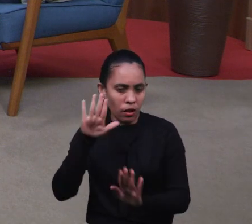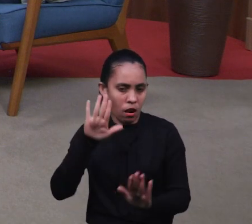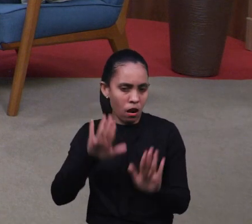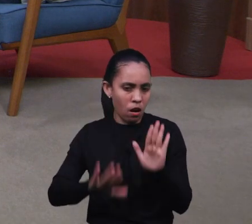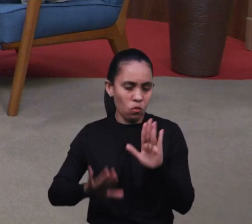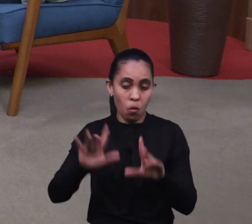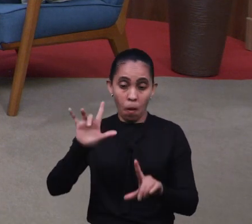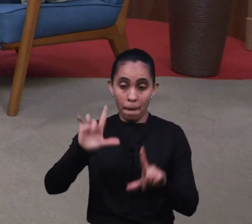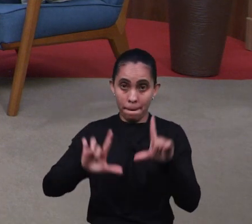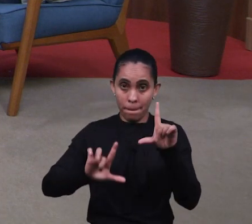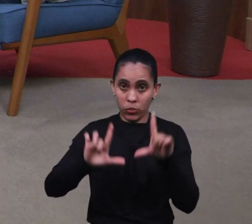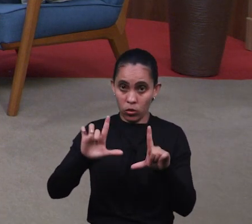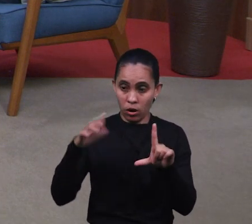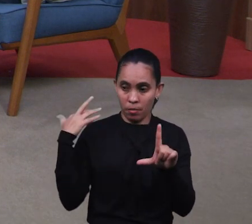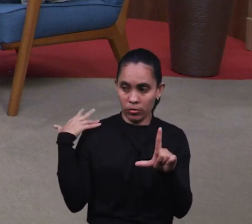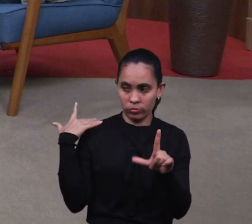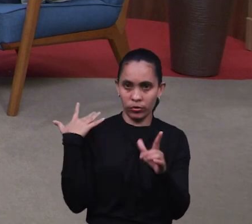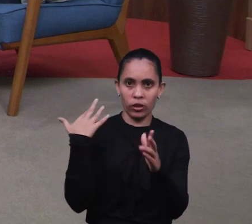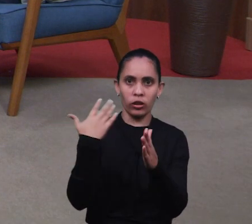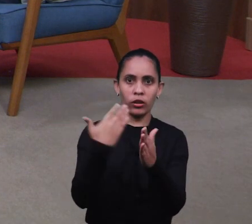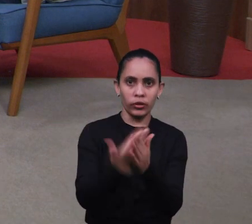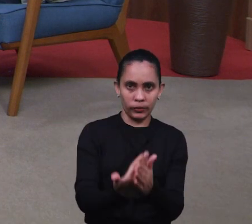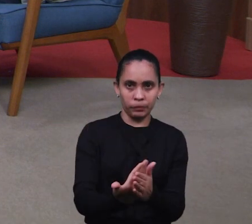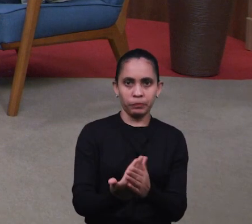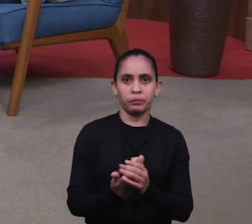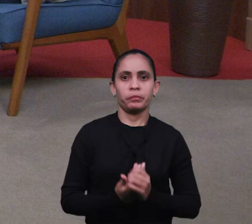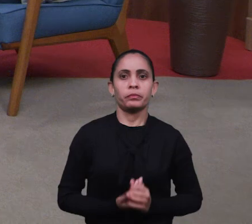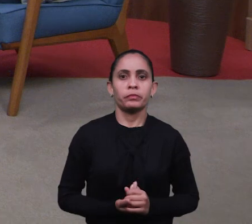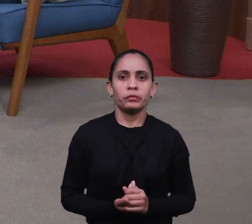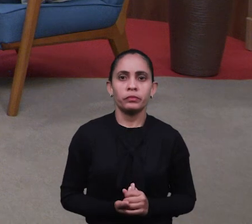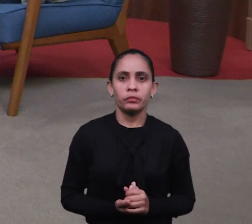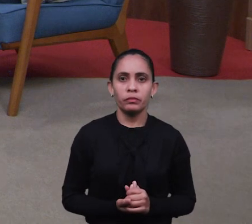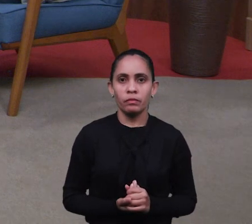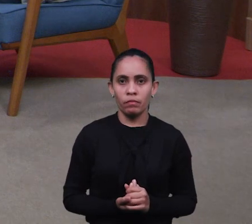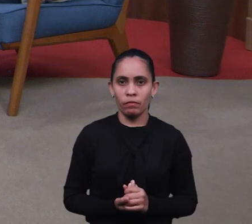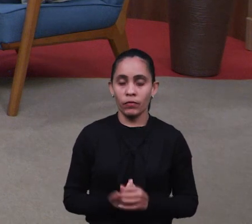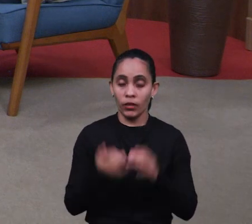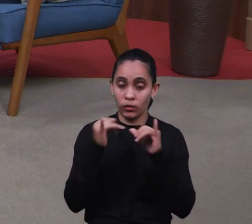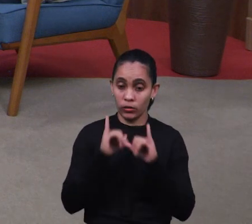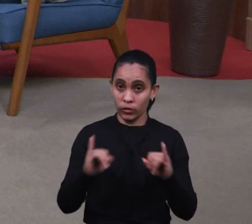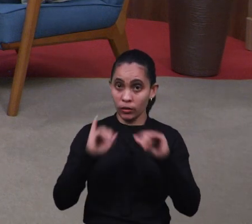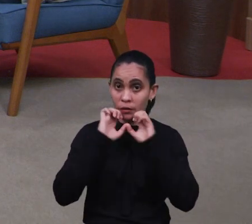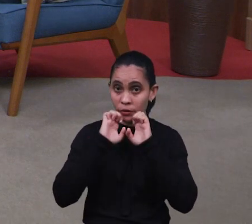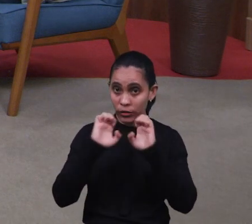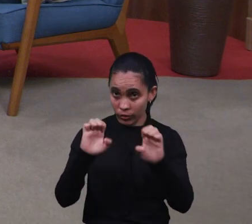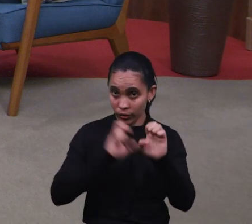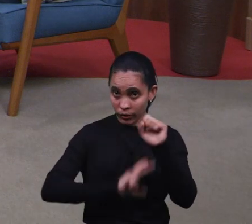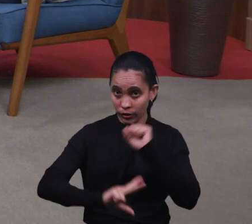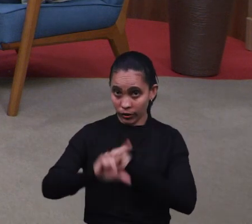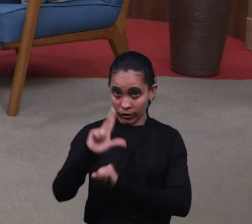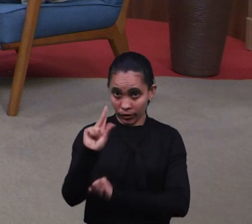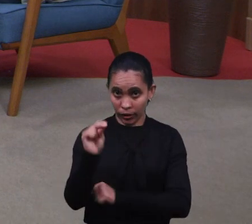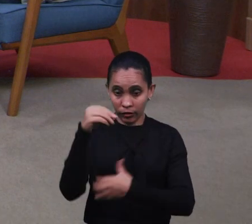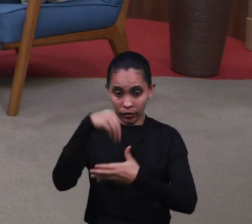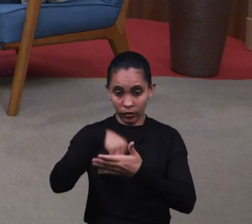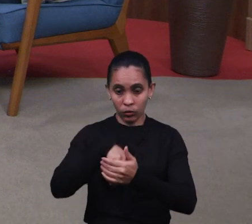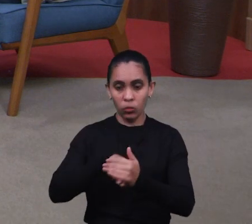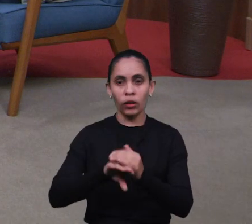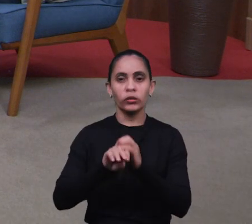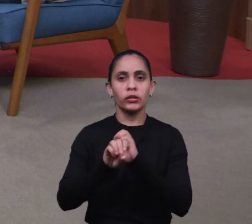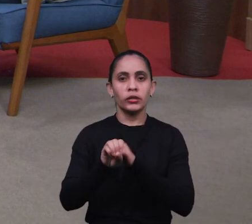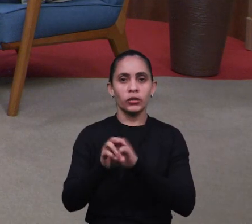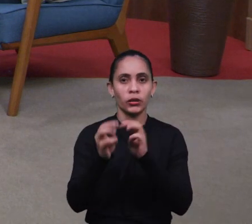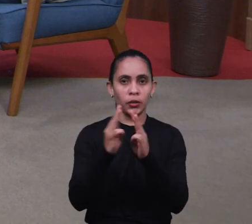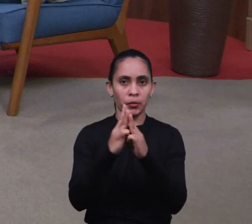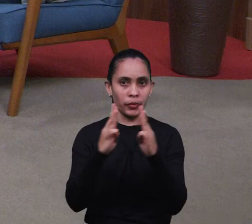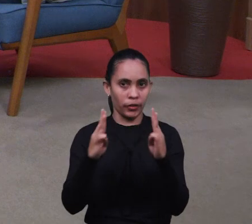programas, algumas edições do programa Anunciando o Evangelho Eterno, dentro do quadro Lições do Manaim, onde nós estamos no